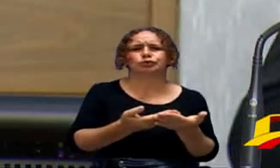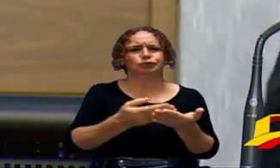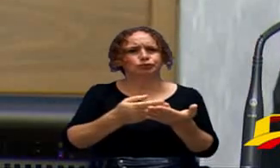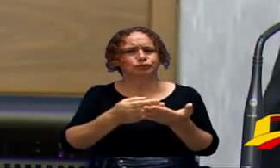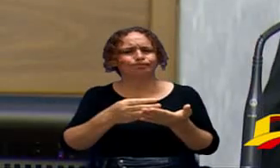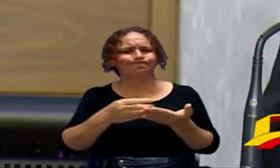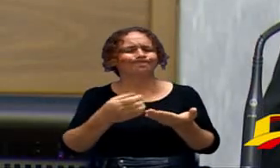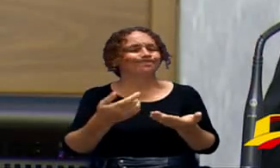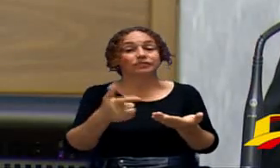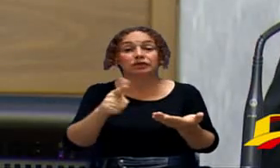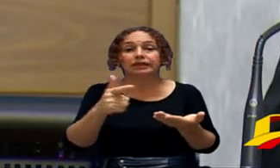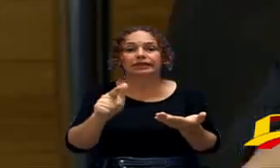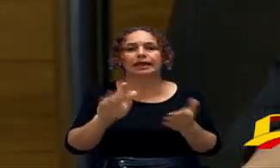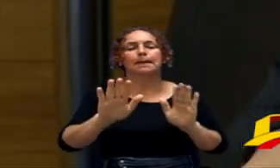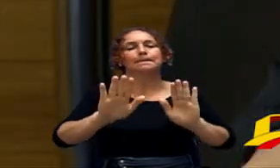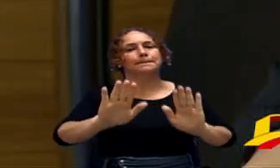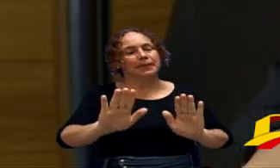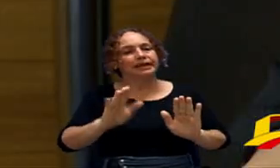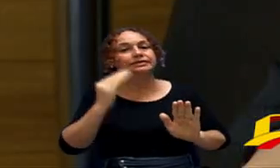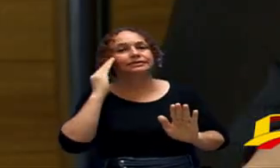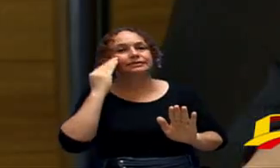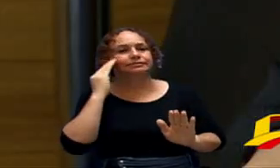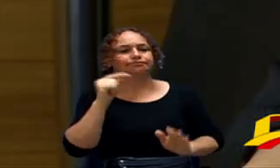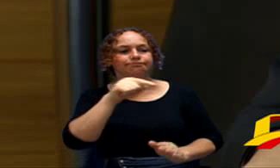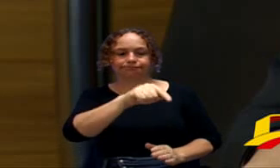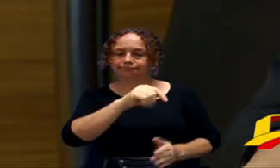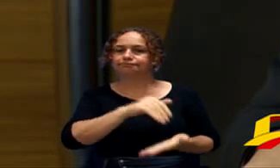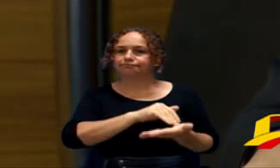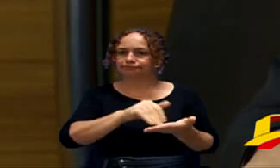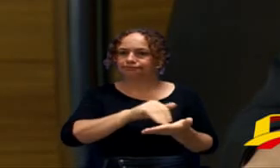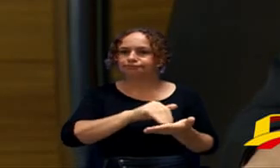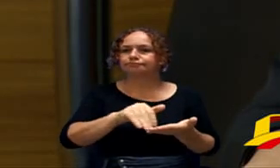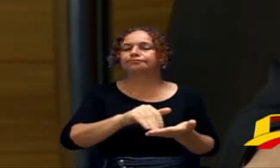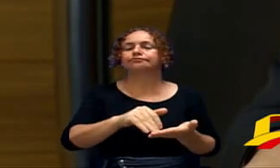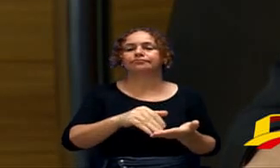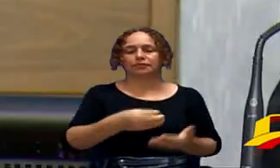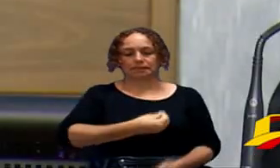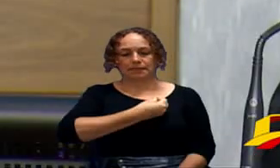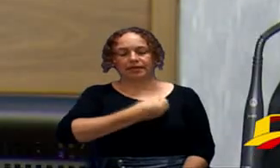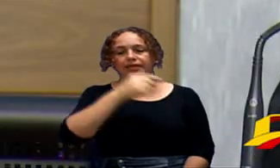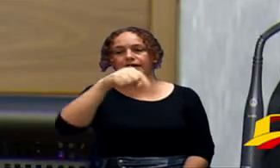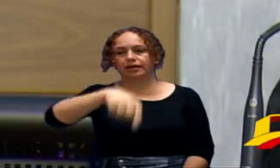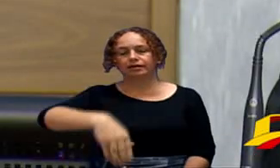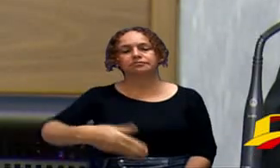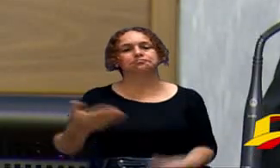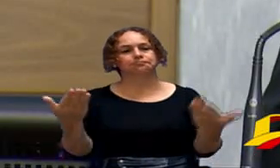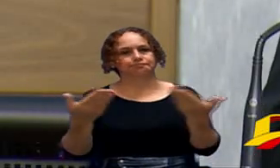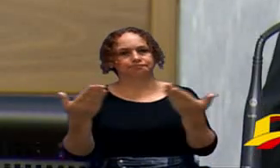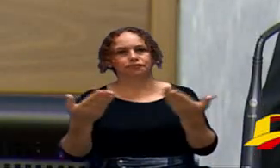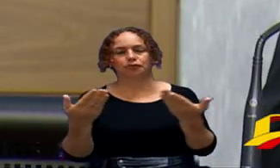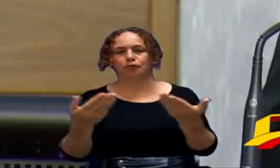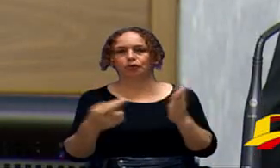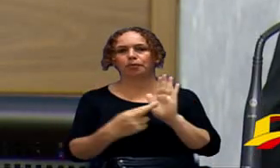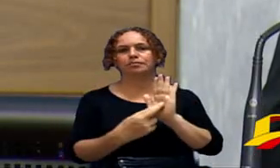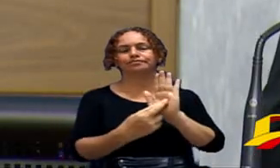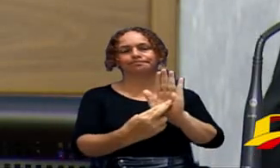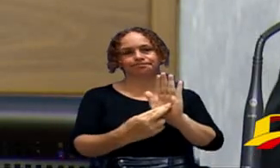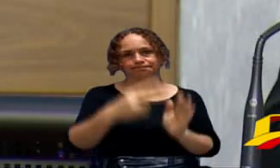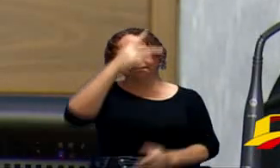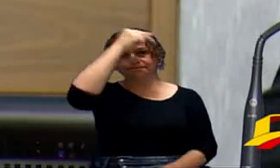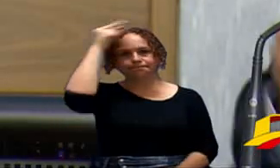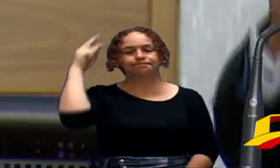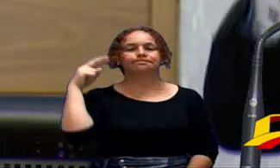secretário está aqui hoje. Seja muito bem-vindo, Galvão. Desfruta de grande respeito, não somente do nosso mandato, mas de toda essa Casa de Leis. E